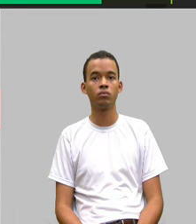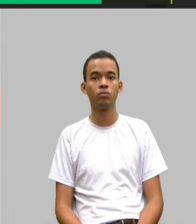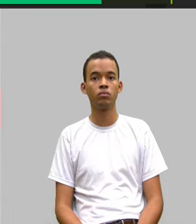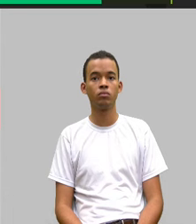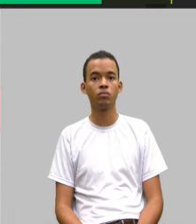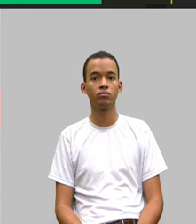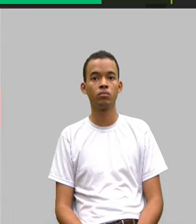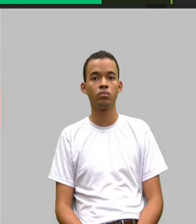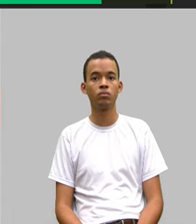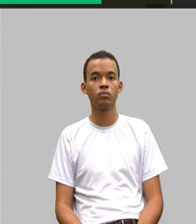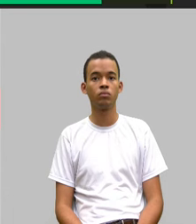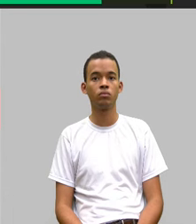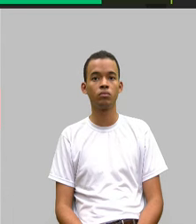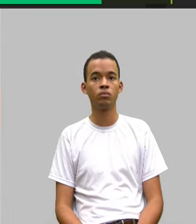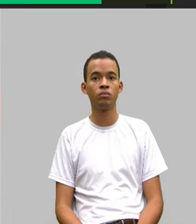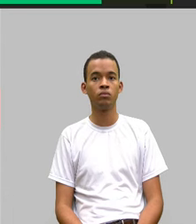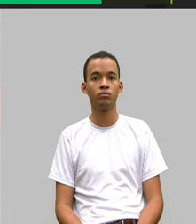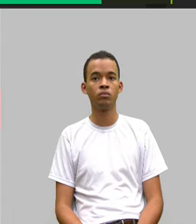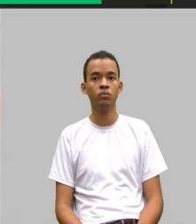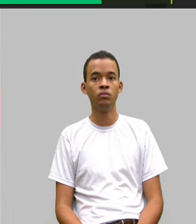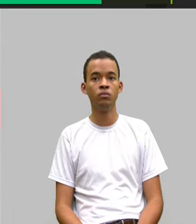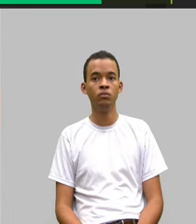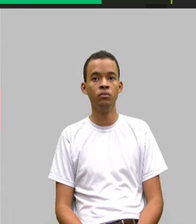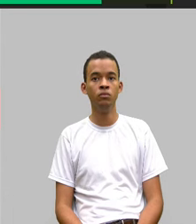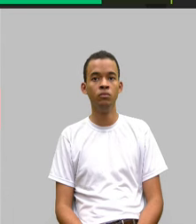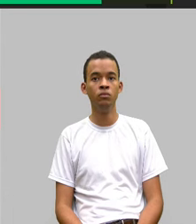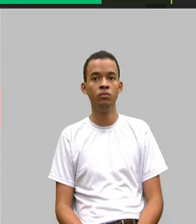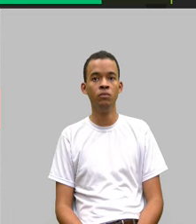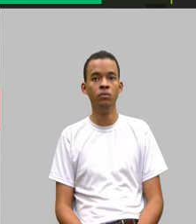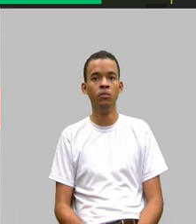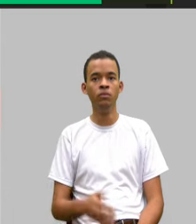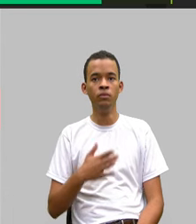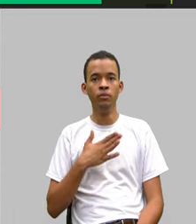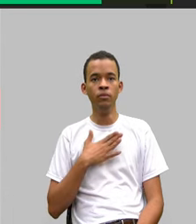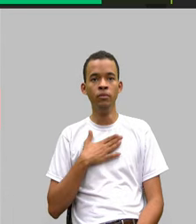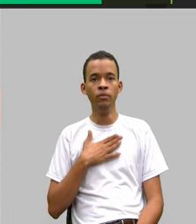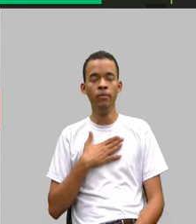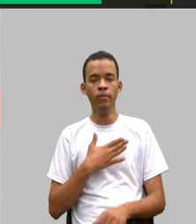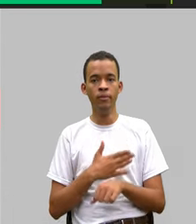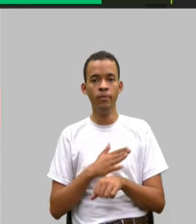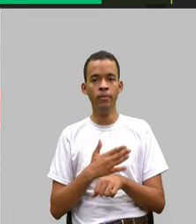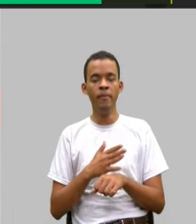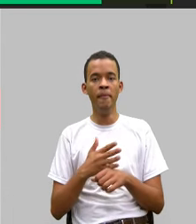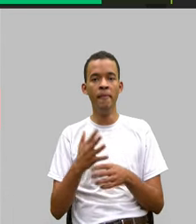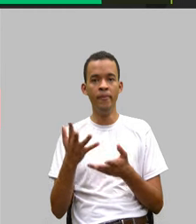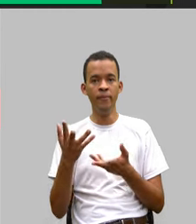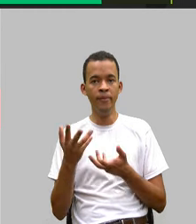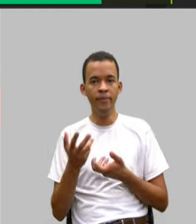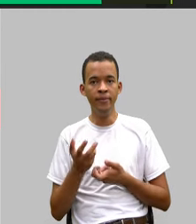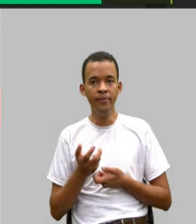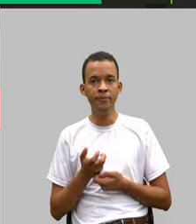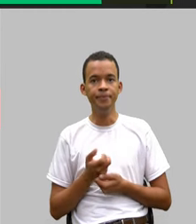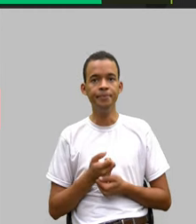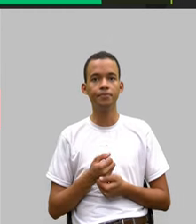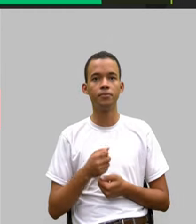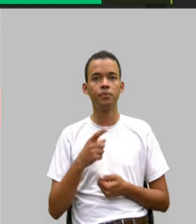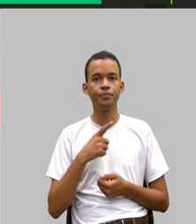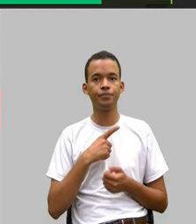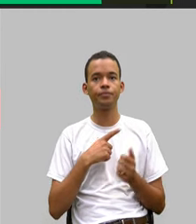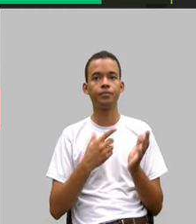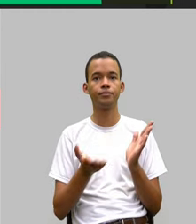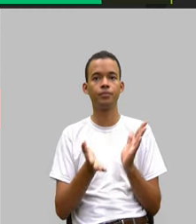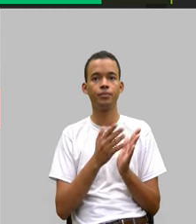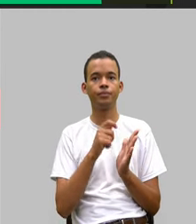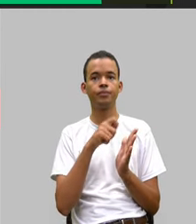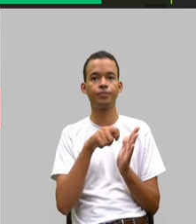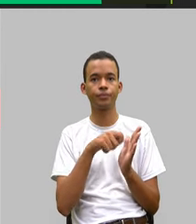eu queria trazer eh da minha prática Clínica né então eu trago aí um diário de crises convulsivas talvez